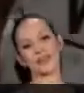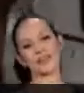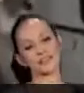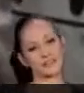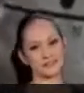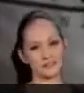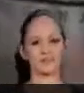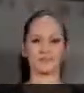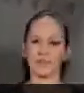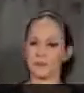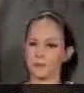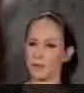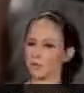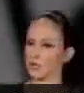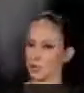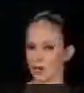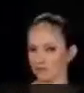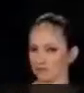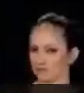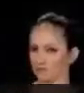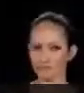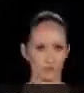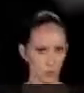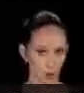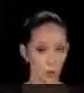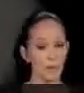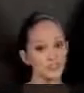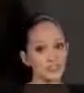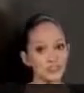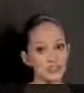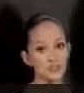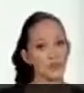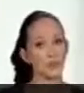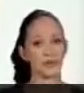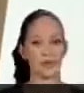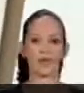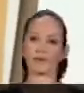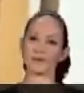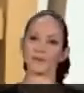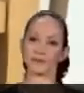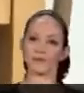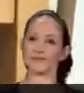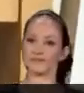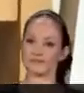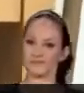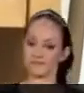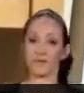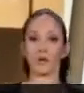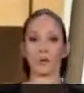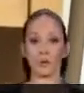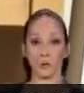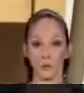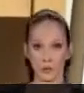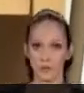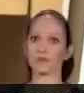são as mesmas da versão impressa. A diferença é que a prova é feita no computador. O Bruno é um dos 70 mil